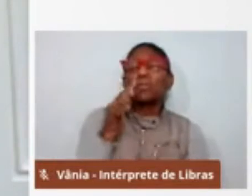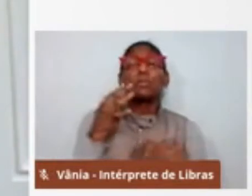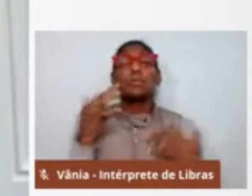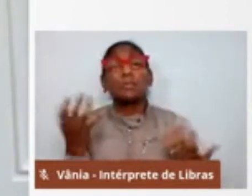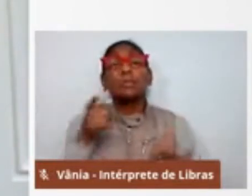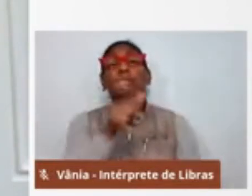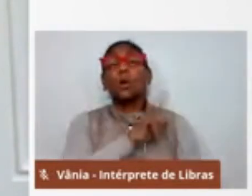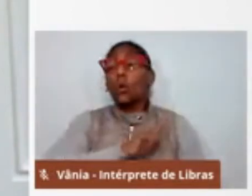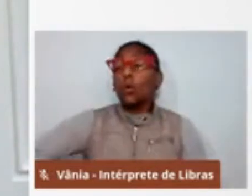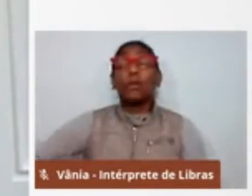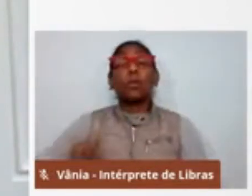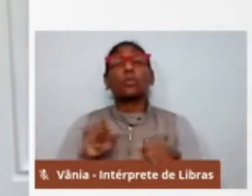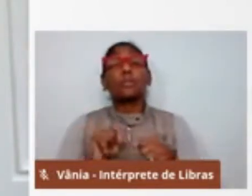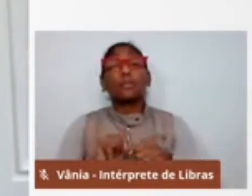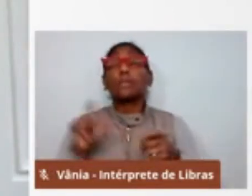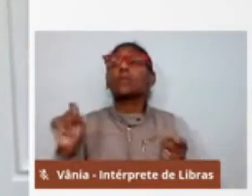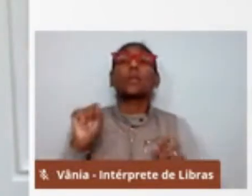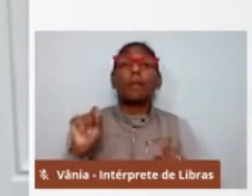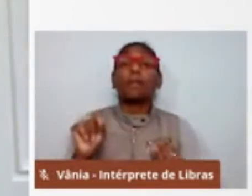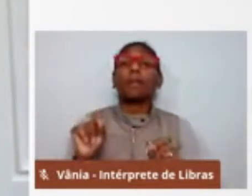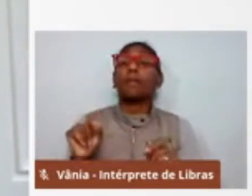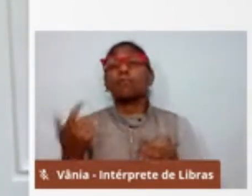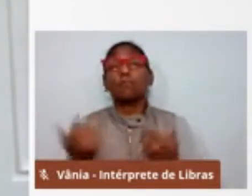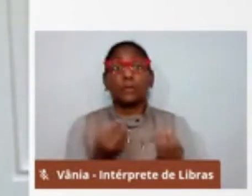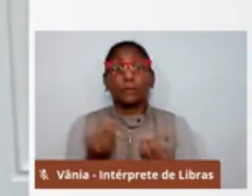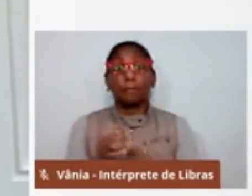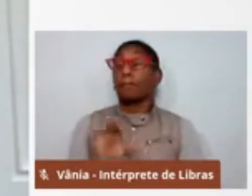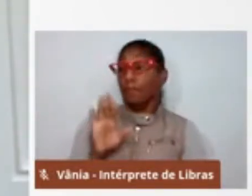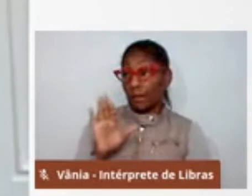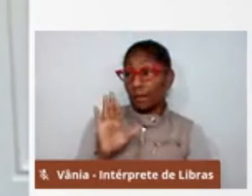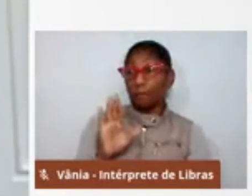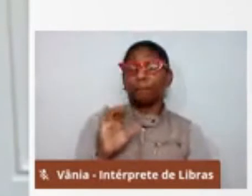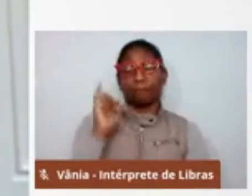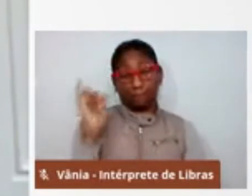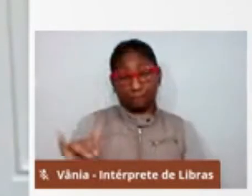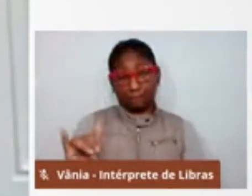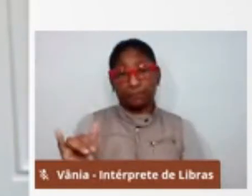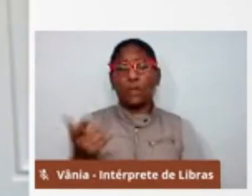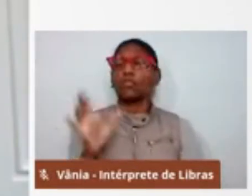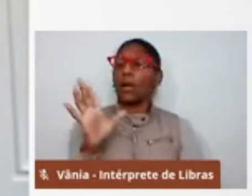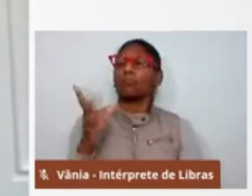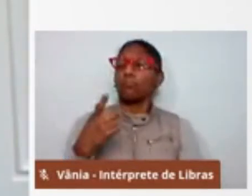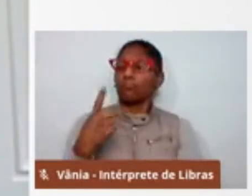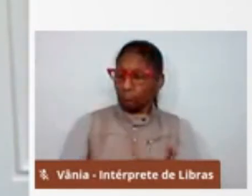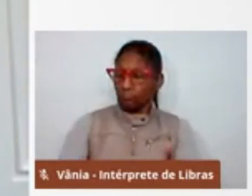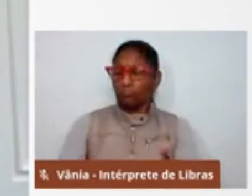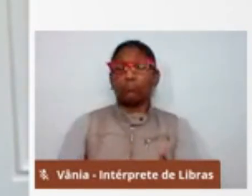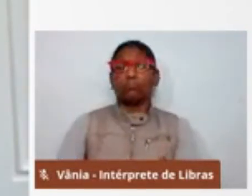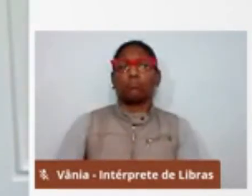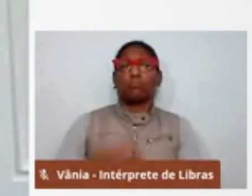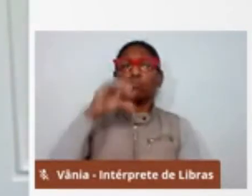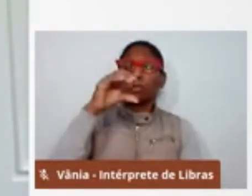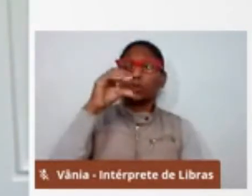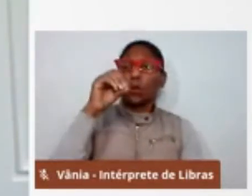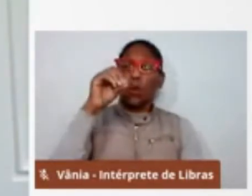Estado conforme a recomendação? Tony, nós estabelecemos isso numa reunião do COI, o nosso Centro de